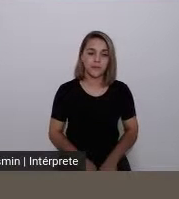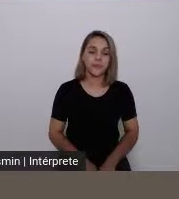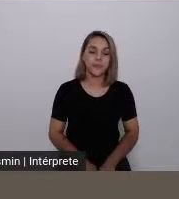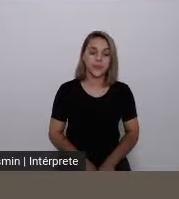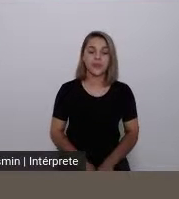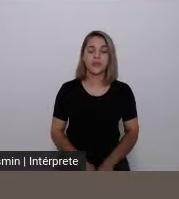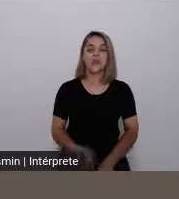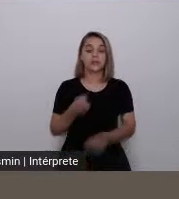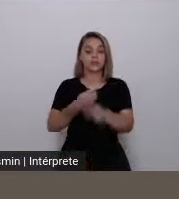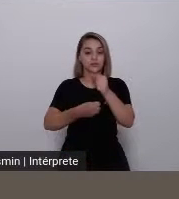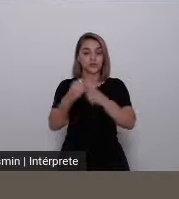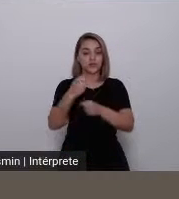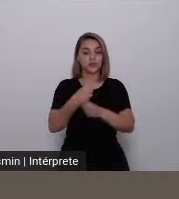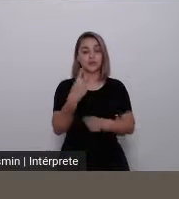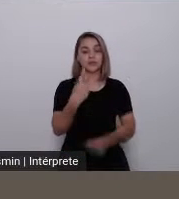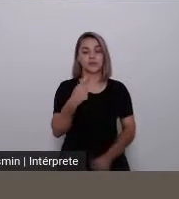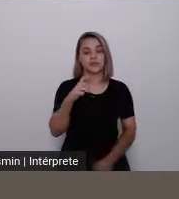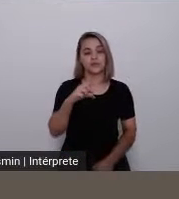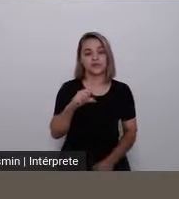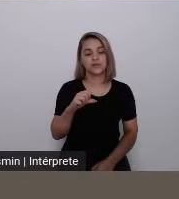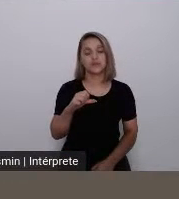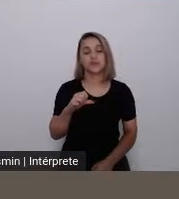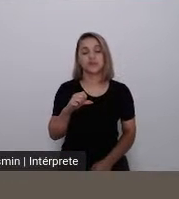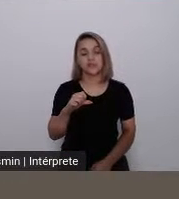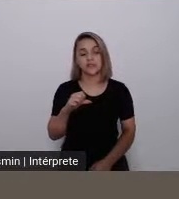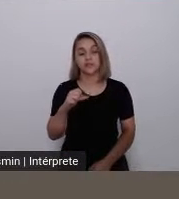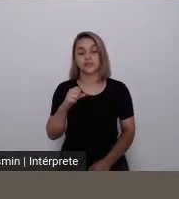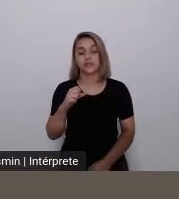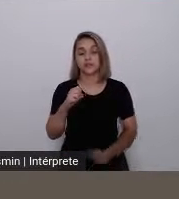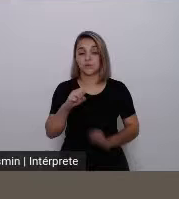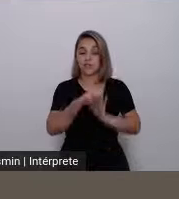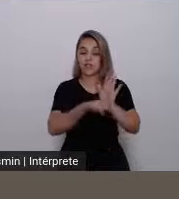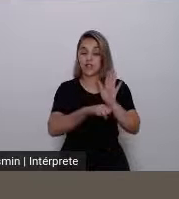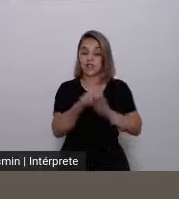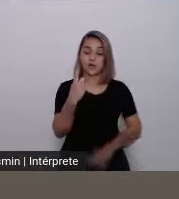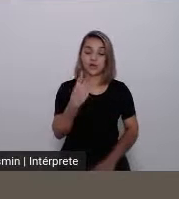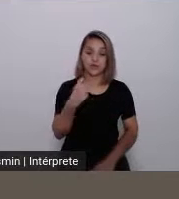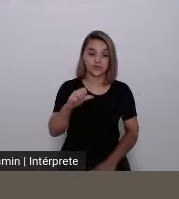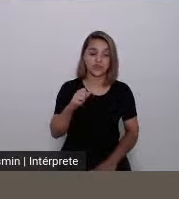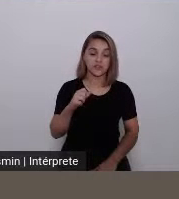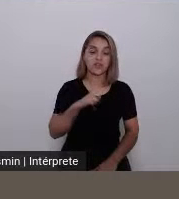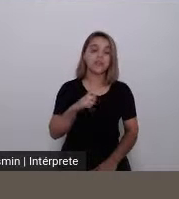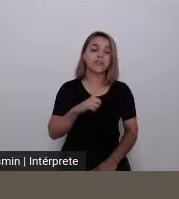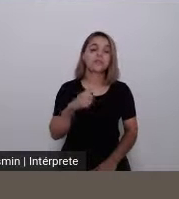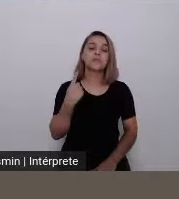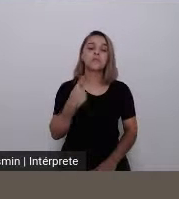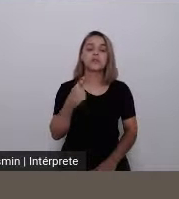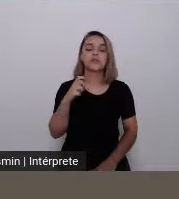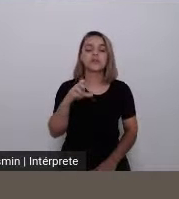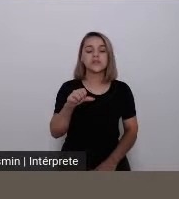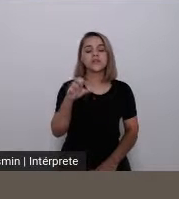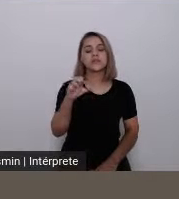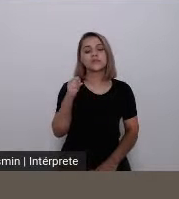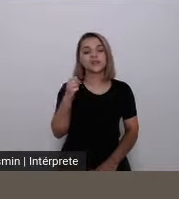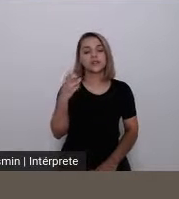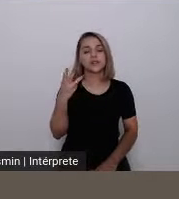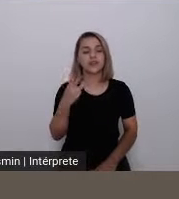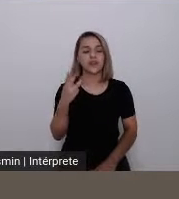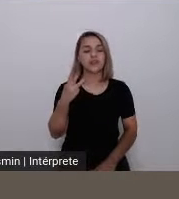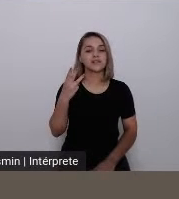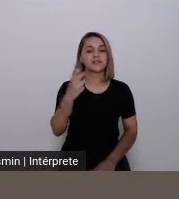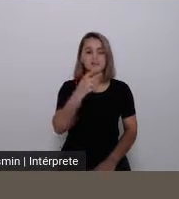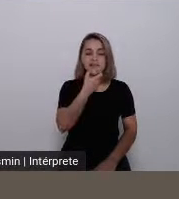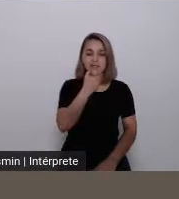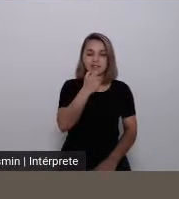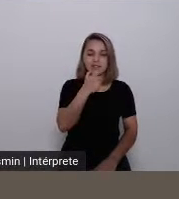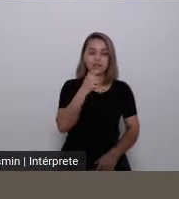né? Uma fotografia realizada em 1883, na Inglaterra, utilizando um telescópio que é considerado